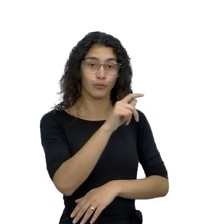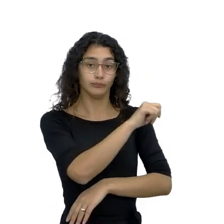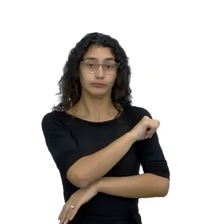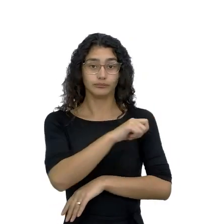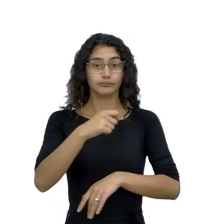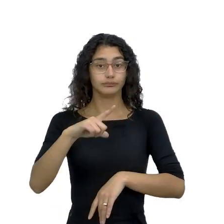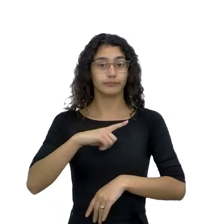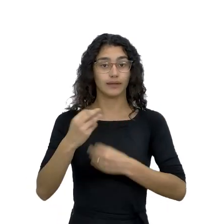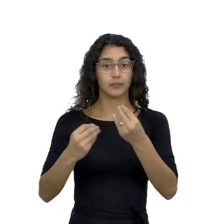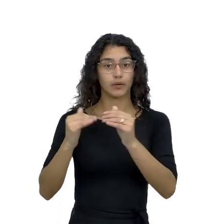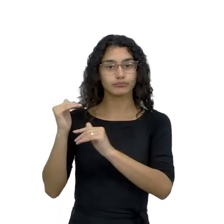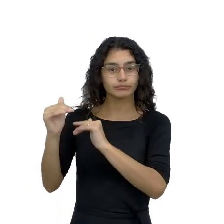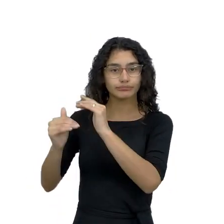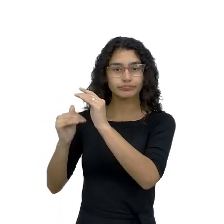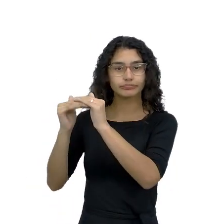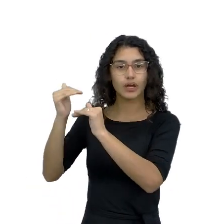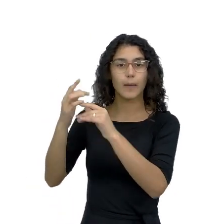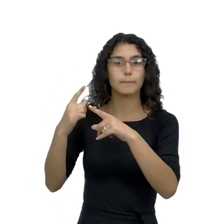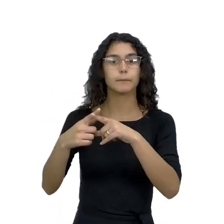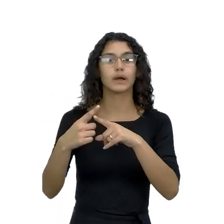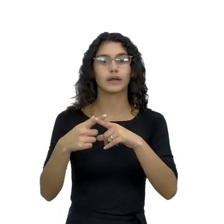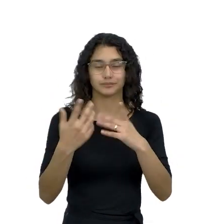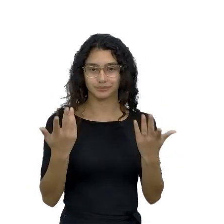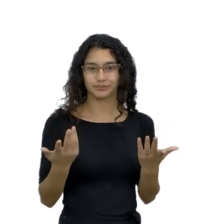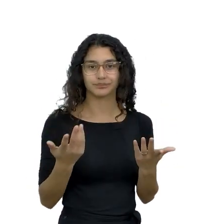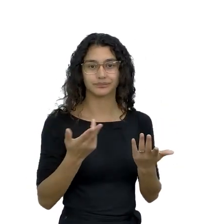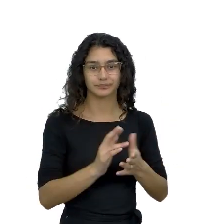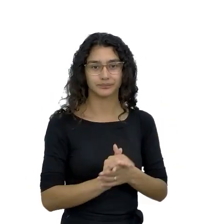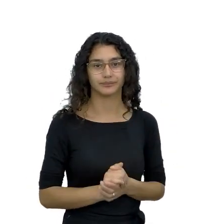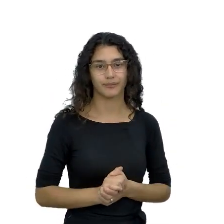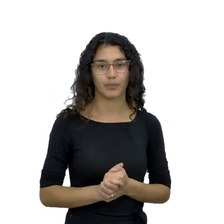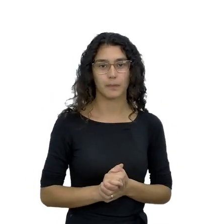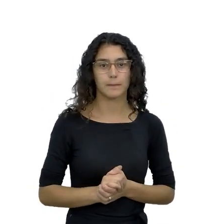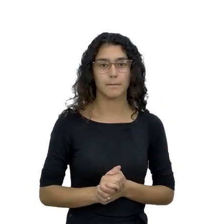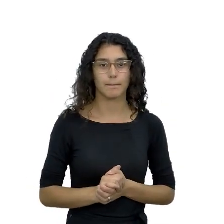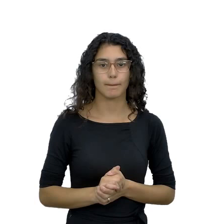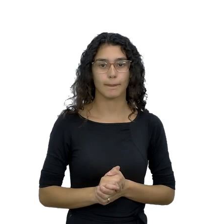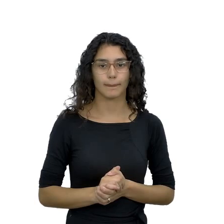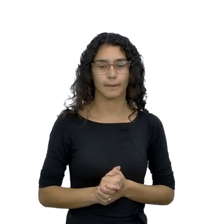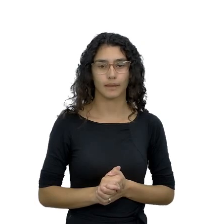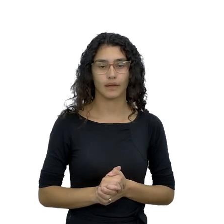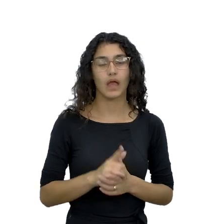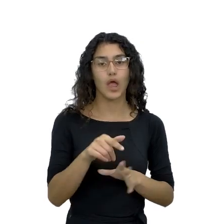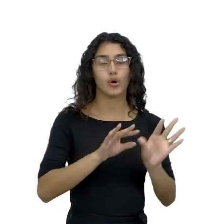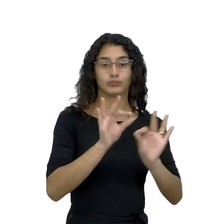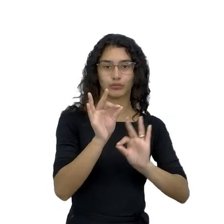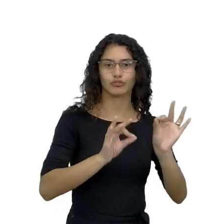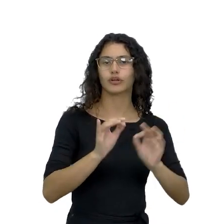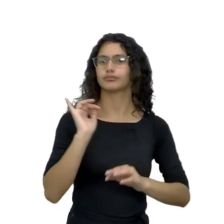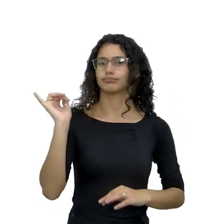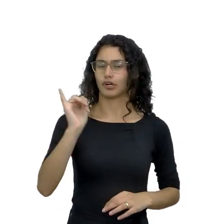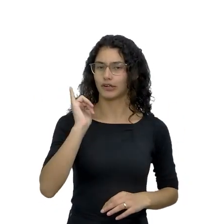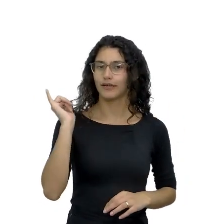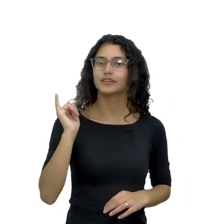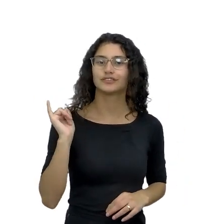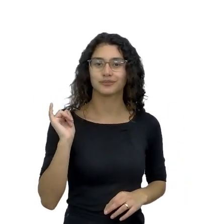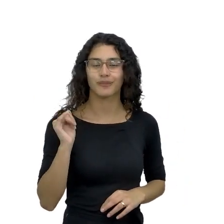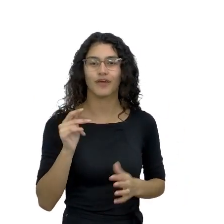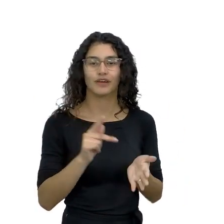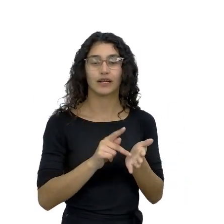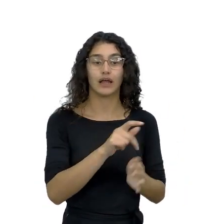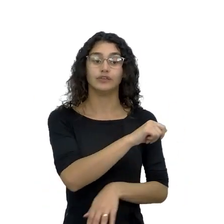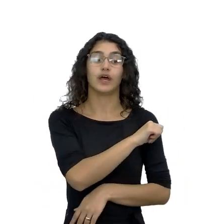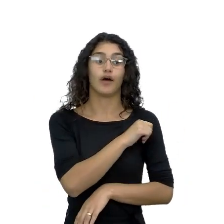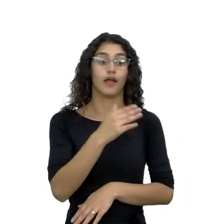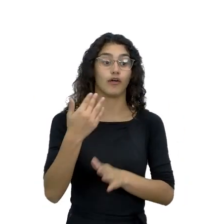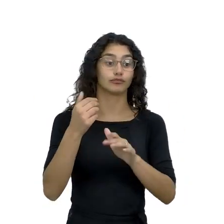deem continuidade, por que não, né? Então seria um projetão, né? Na verdade, essa aula aí virou